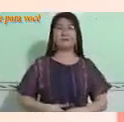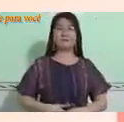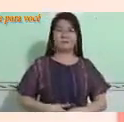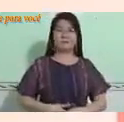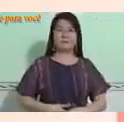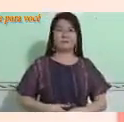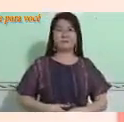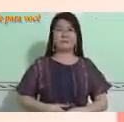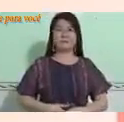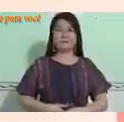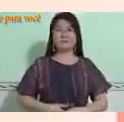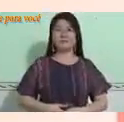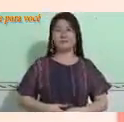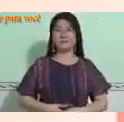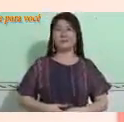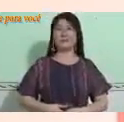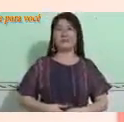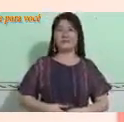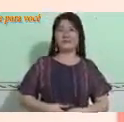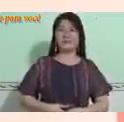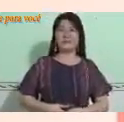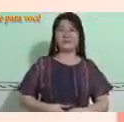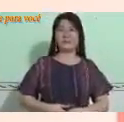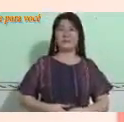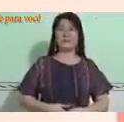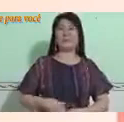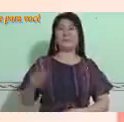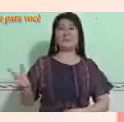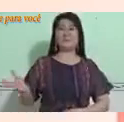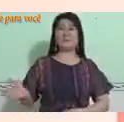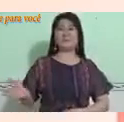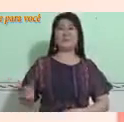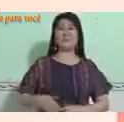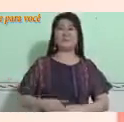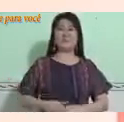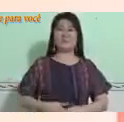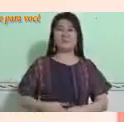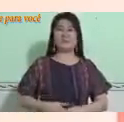OMNTARACHINCHSDEMULHASERENFSTADAPORUTRASDOENCCDAAS, sexualmente transmissíveis, vírgula, como clamídia ou gonorreia.